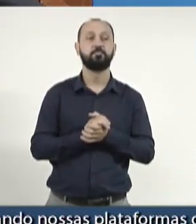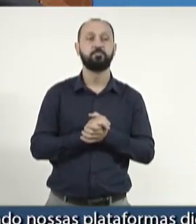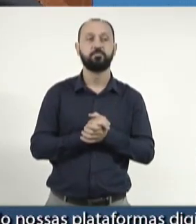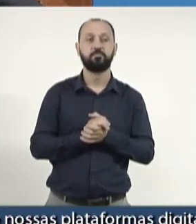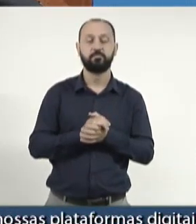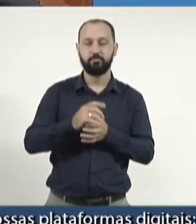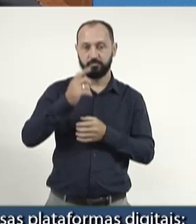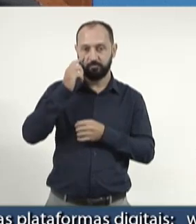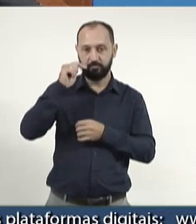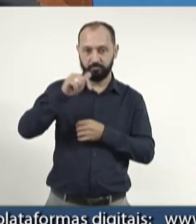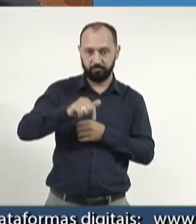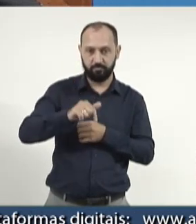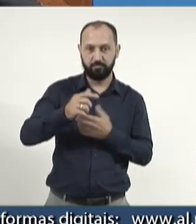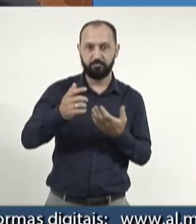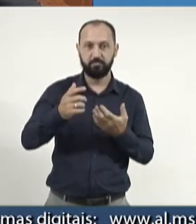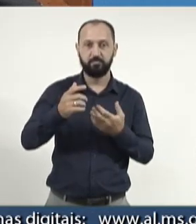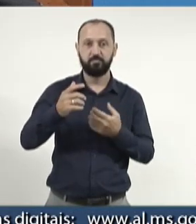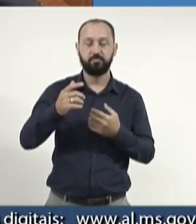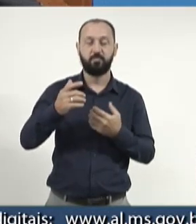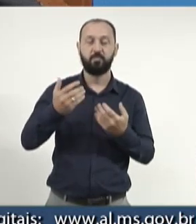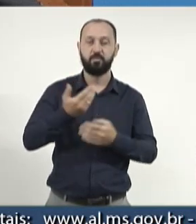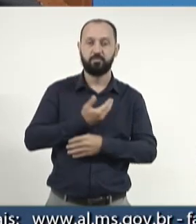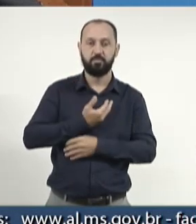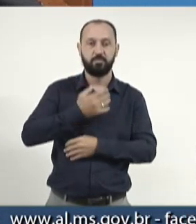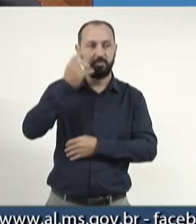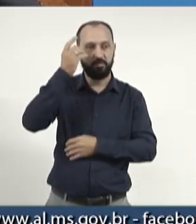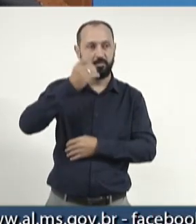venho, colegas deputados,